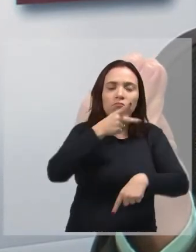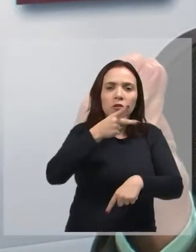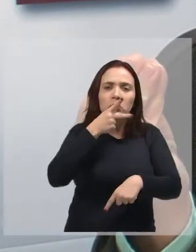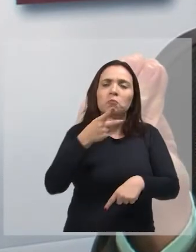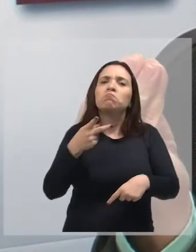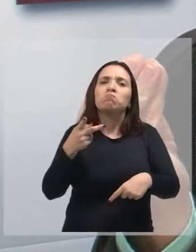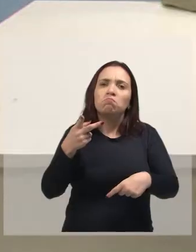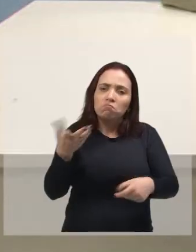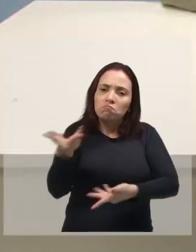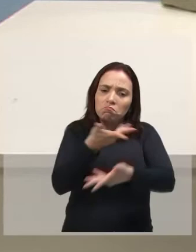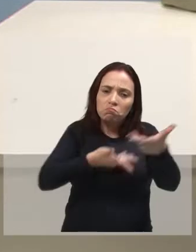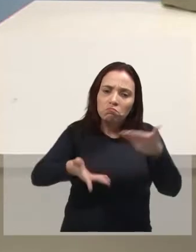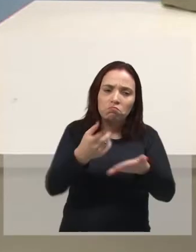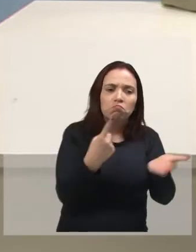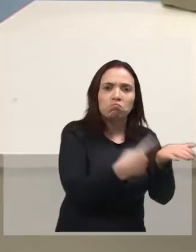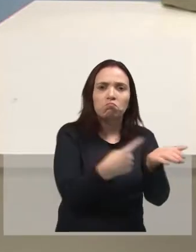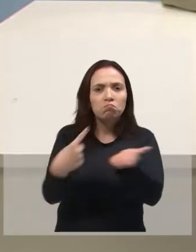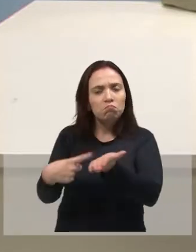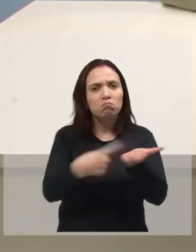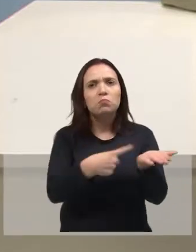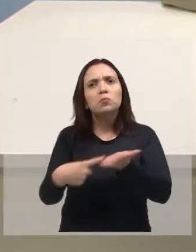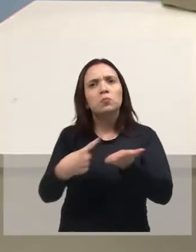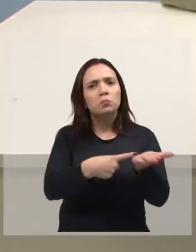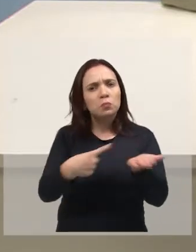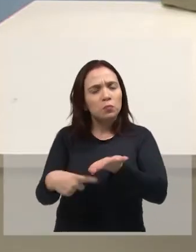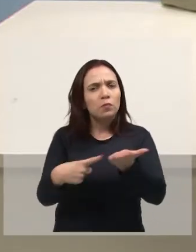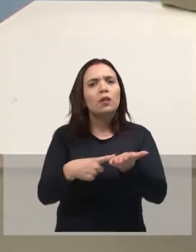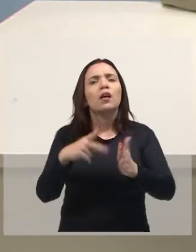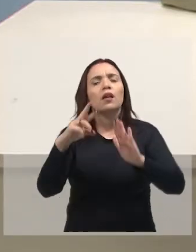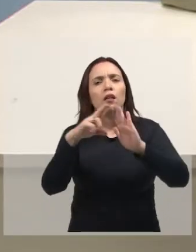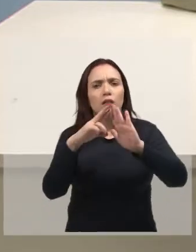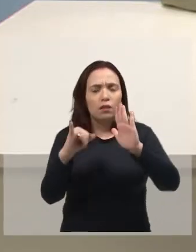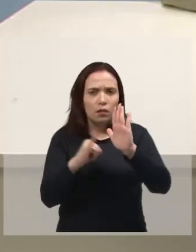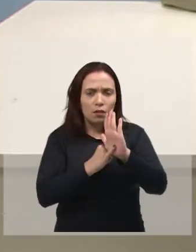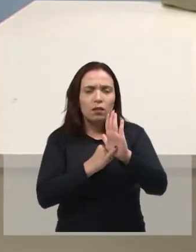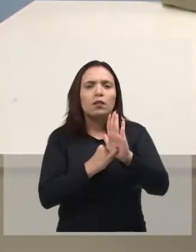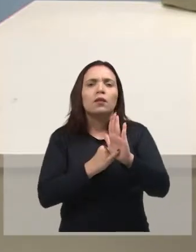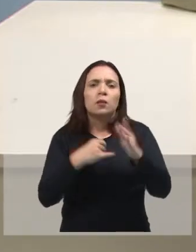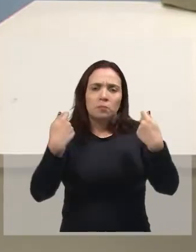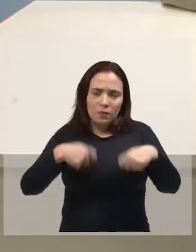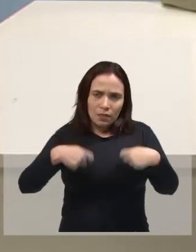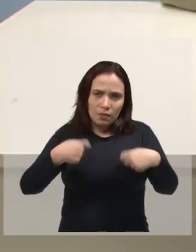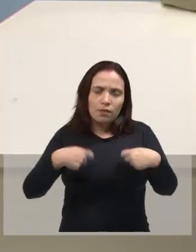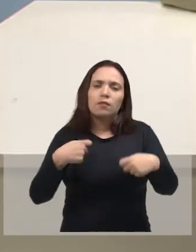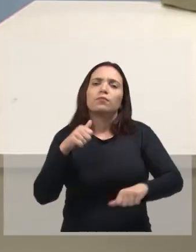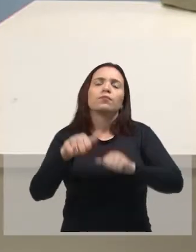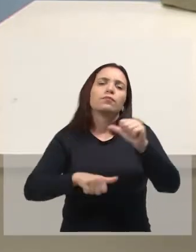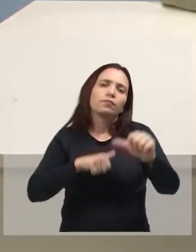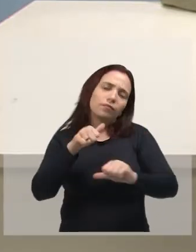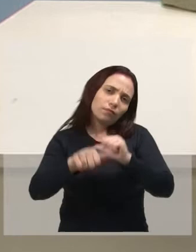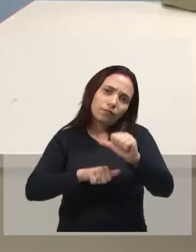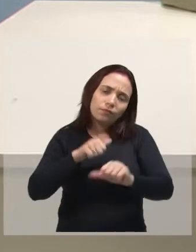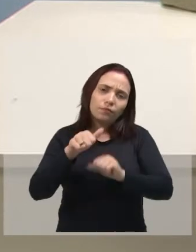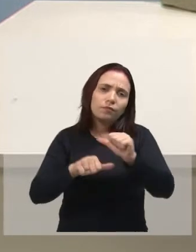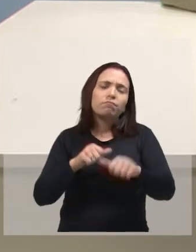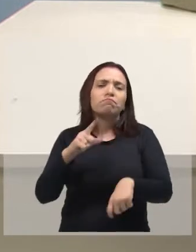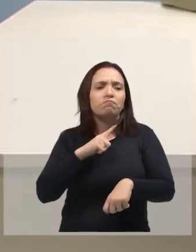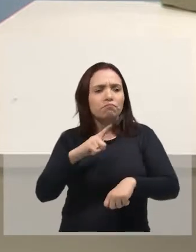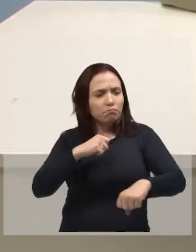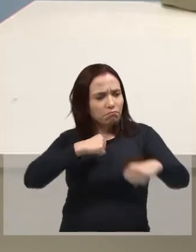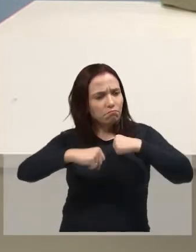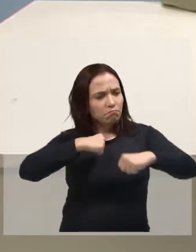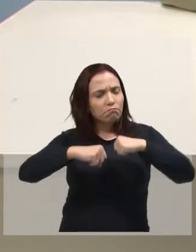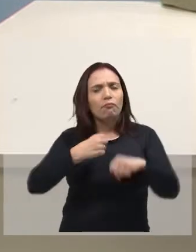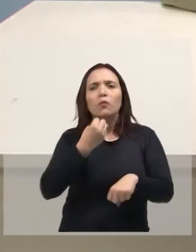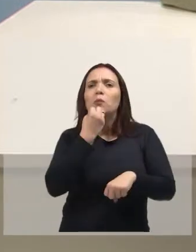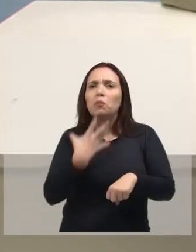É verdade, é um consenso. É um consenso. Um consenso de que o regimento interno precisa melhorar. Há um debate muito bom